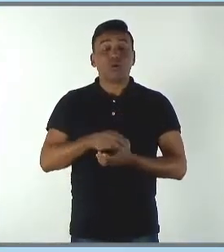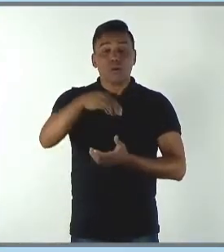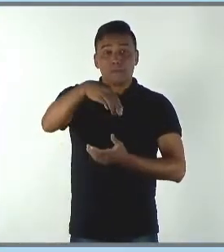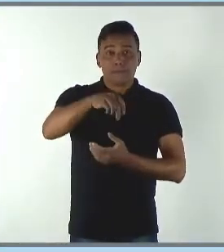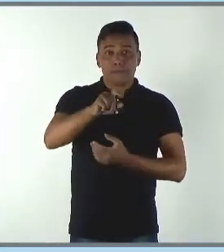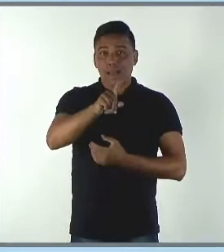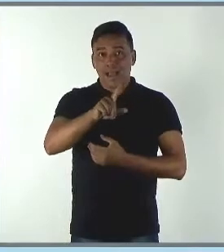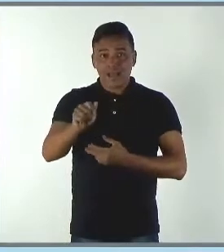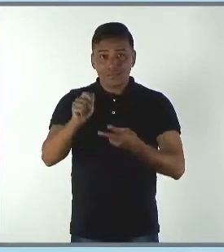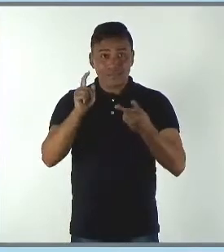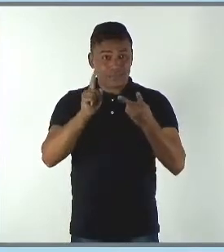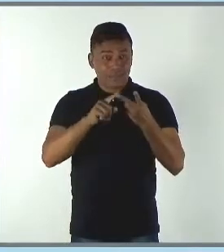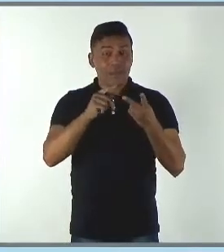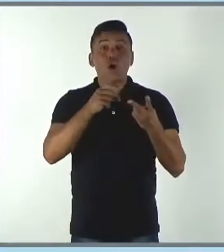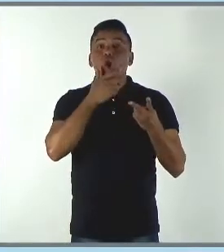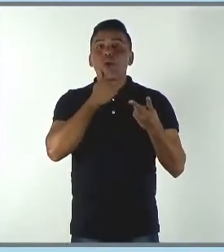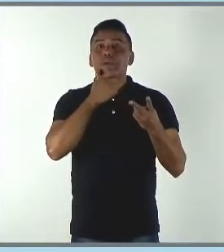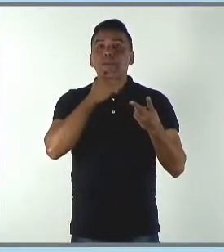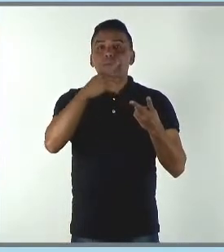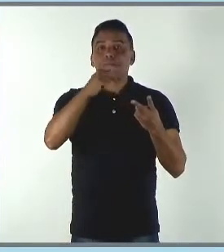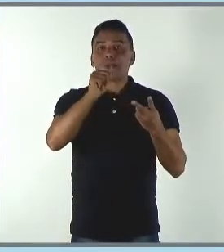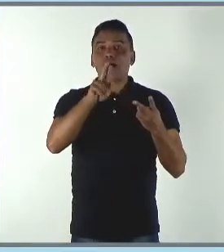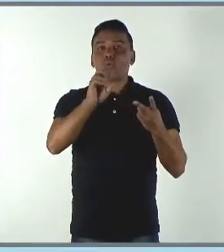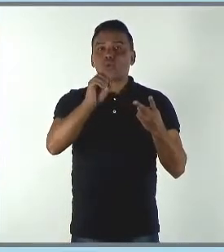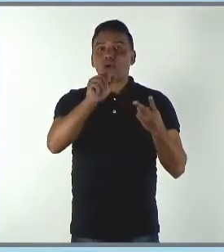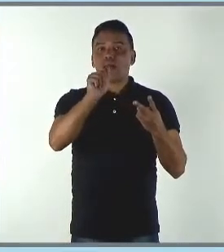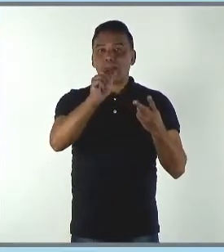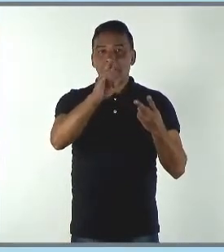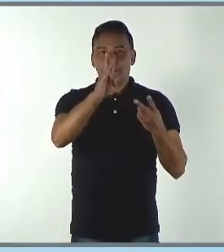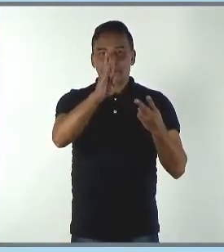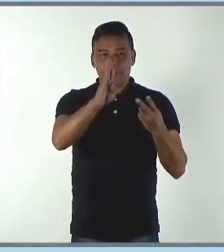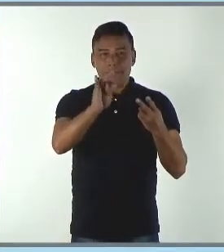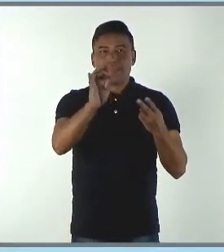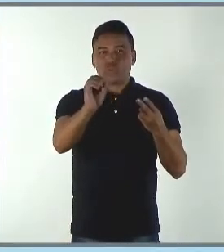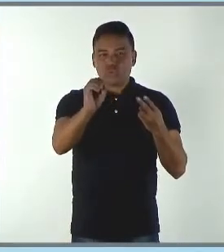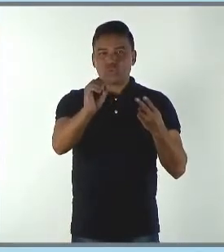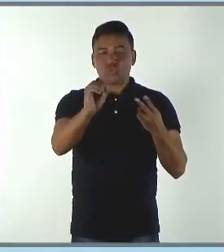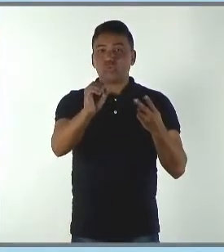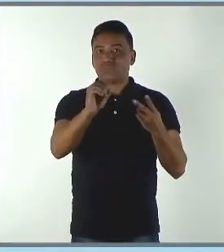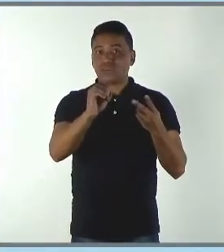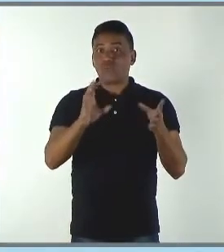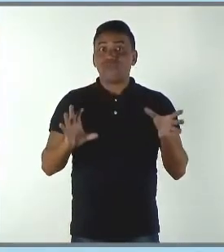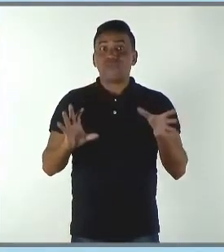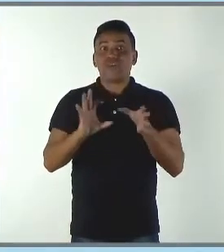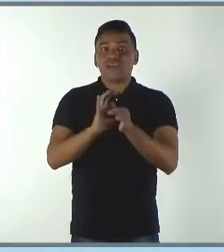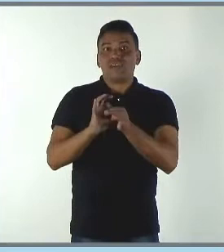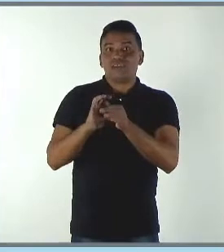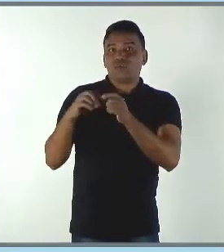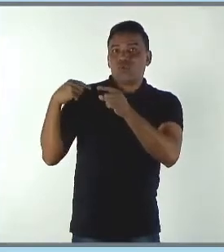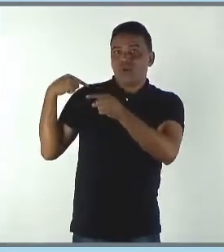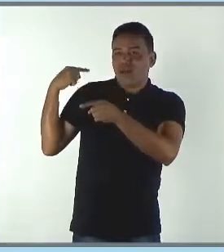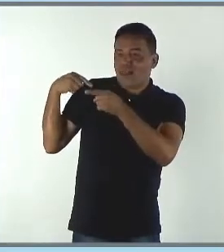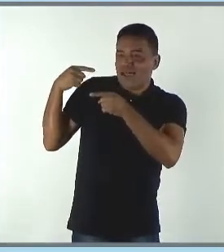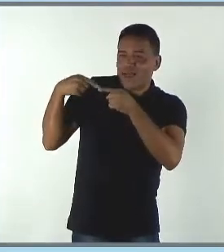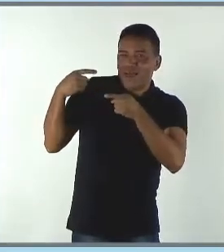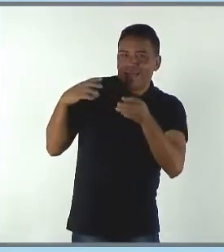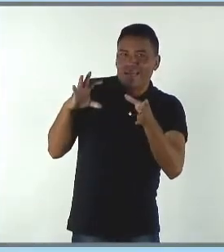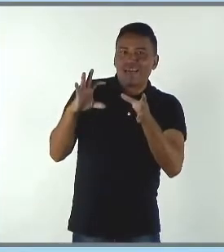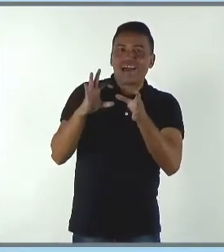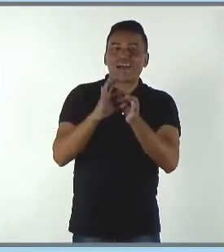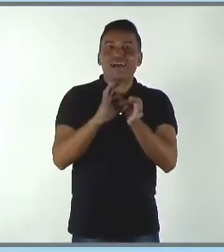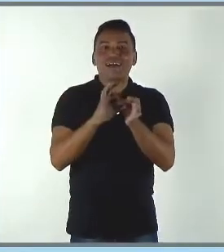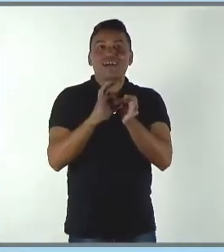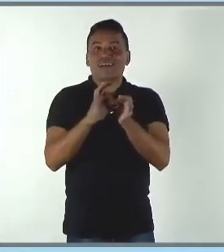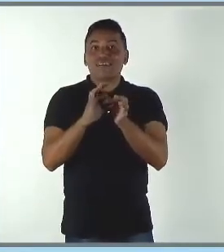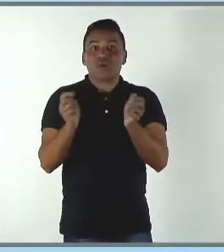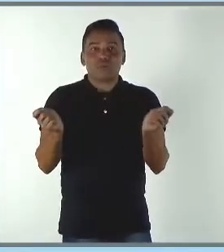Brito, né, entra nesse território de hostilidade. Então, a Masa tem esse vínculo de herança que vai ser o quê? A